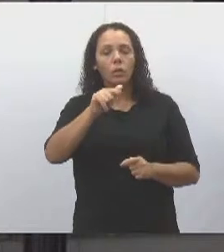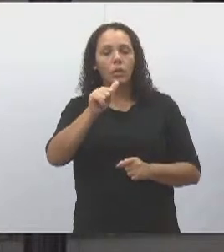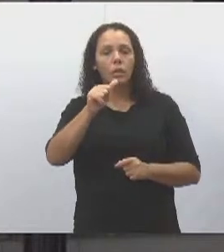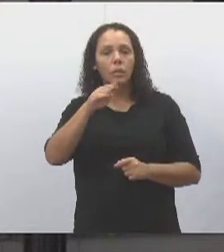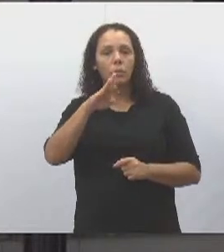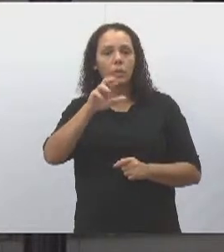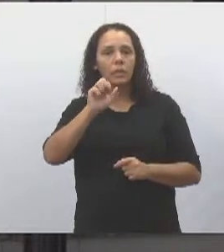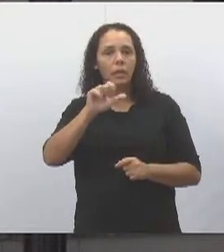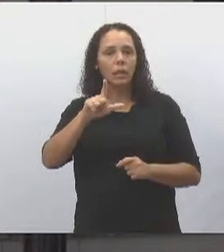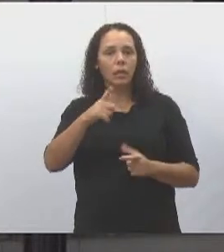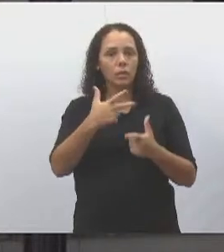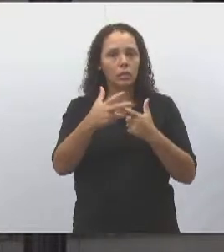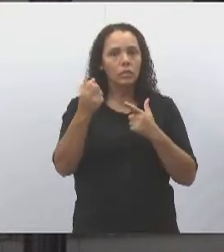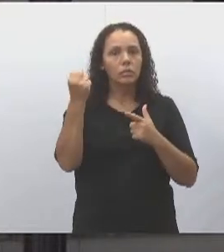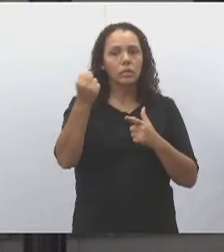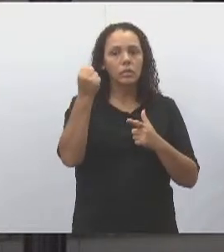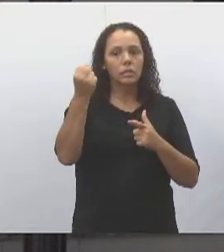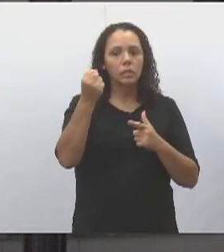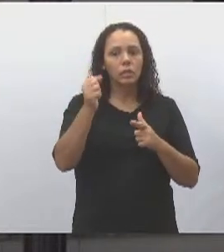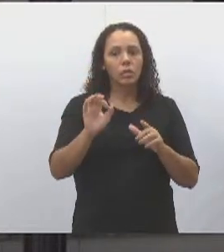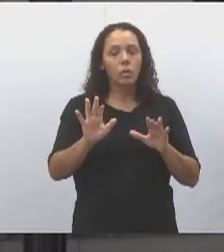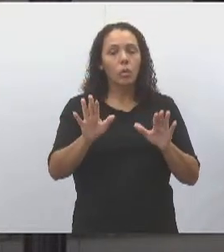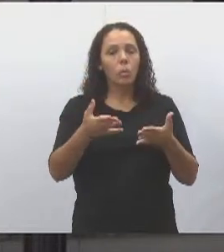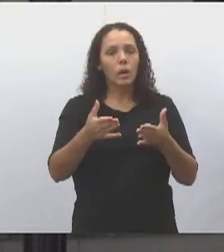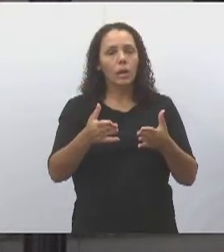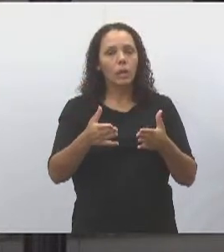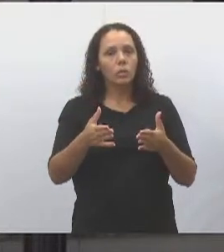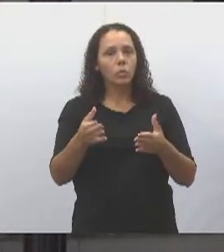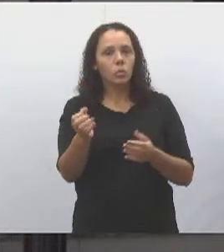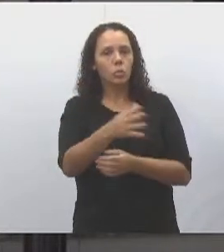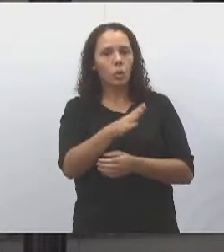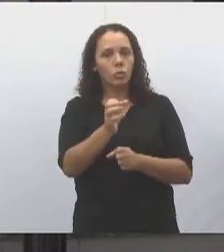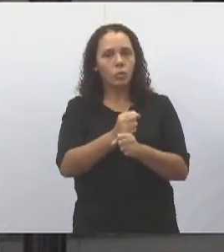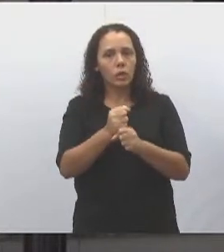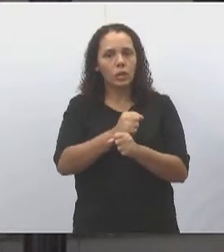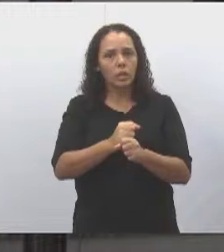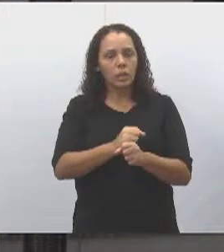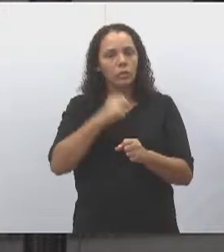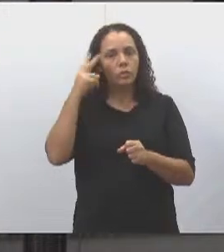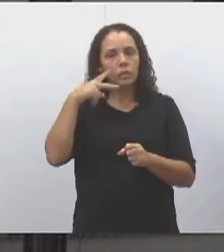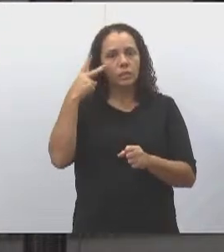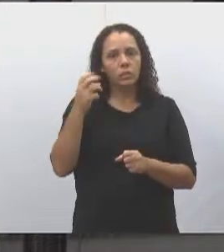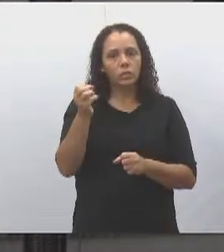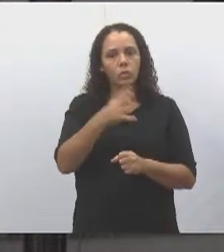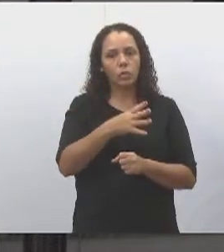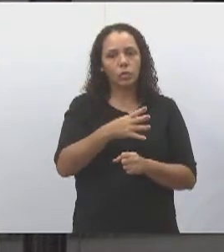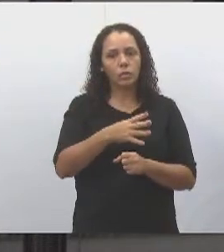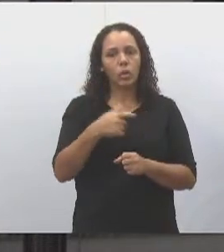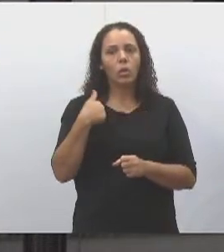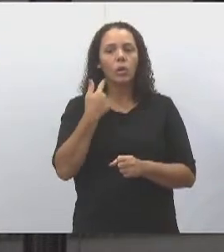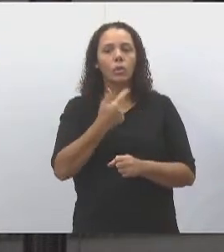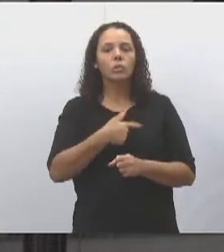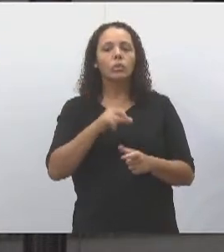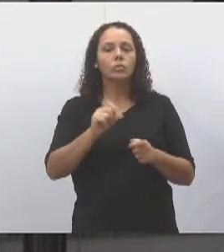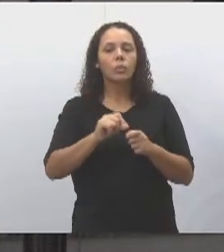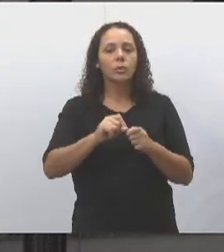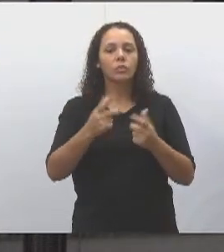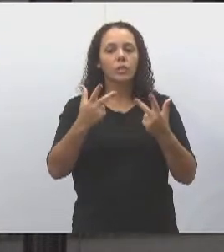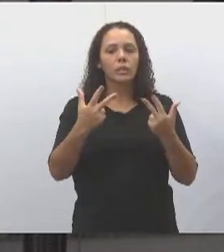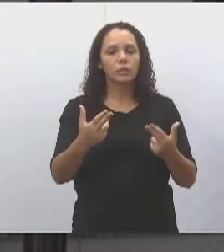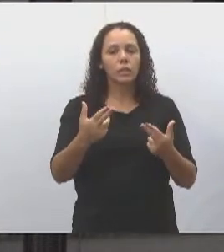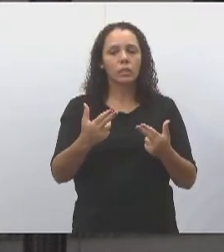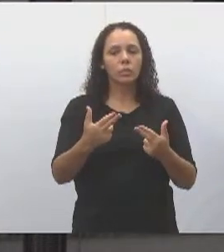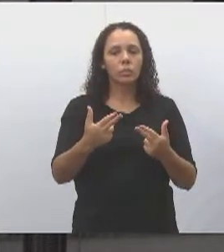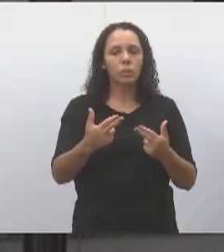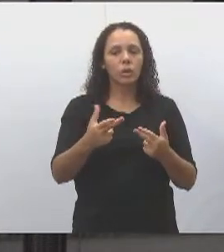eleito, tá? Quando se formar a Câmara no ano que vem, nós vamos fazer o que nós fizemos com os candidatos a prefeito.